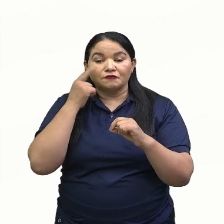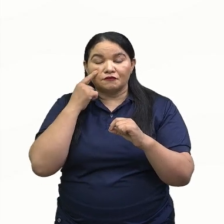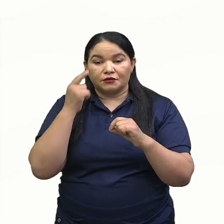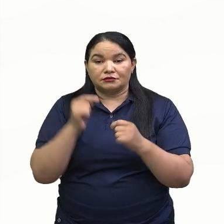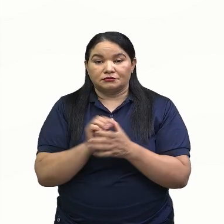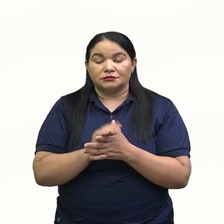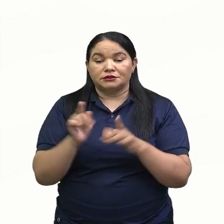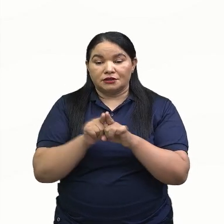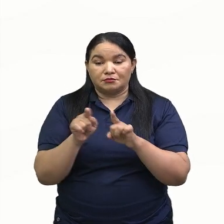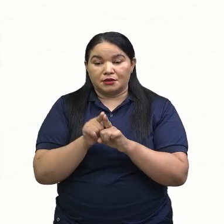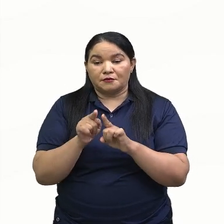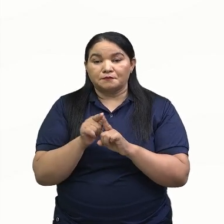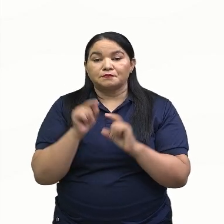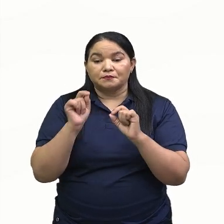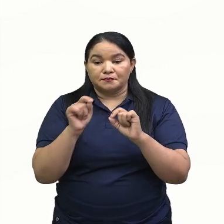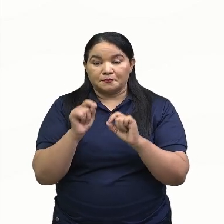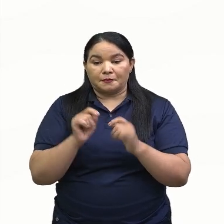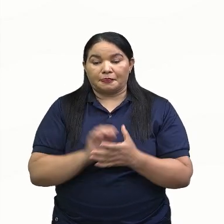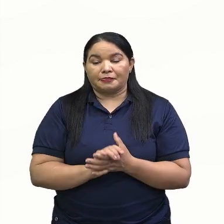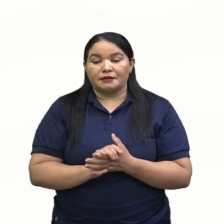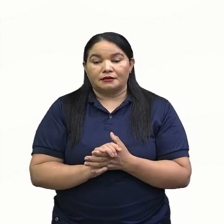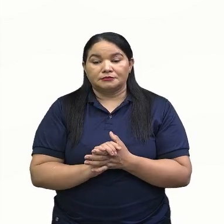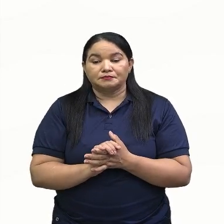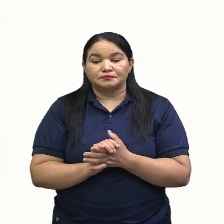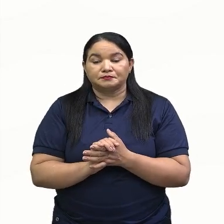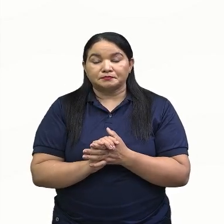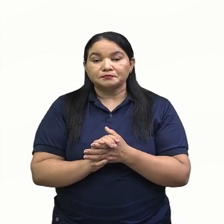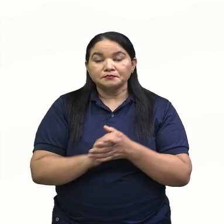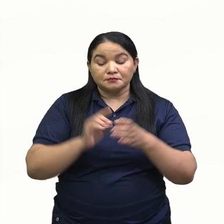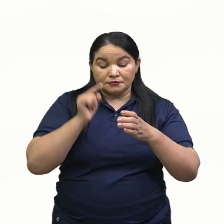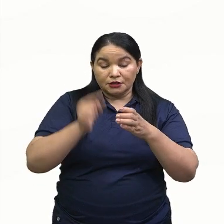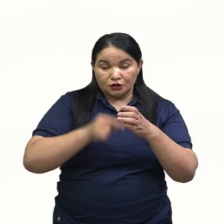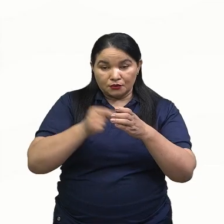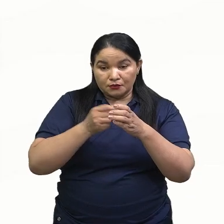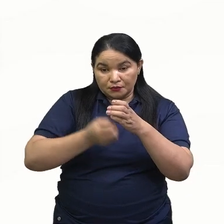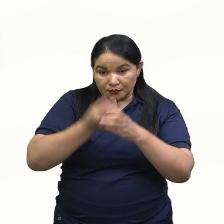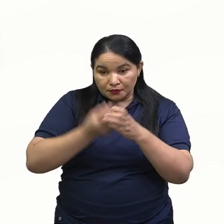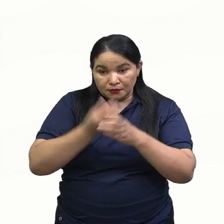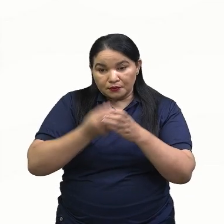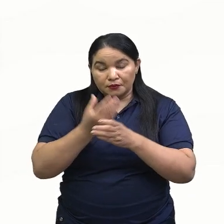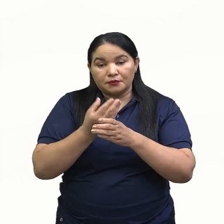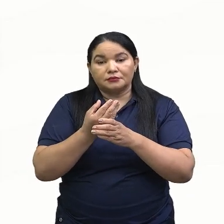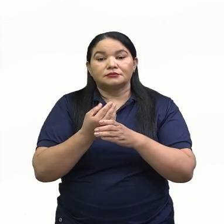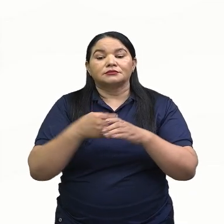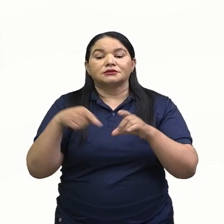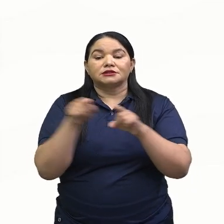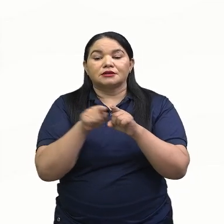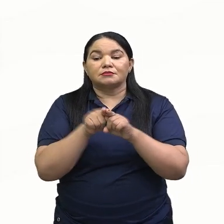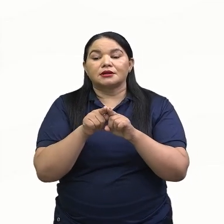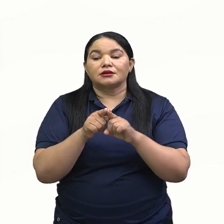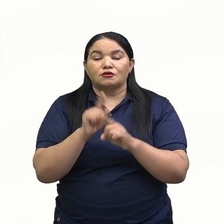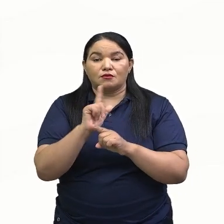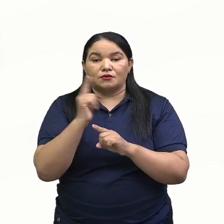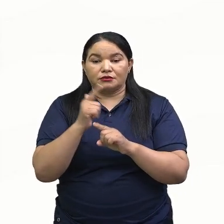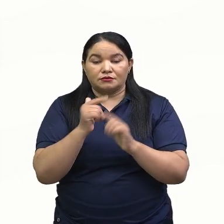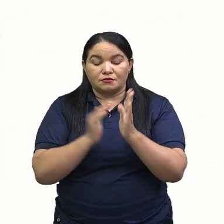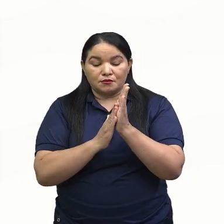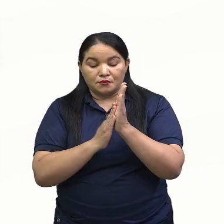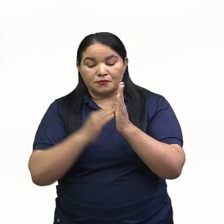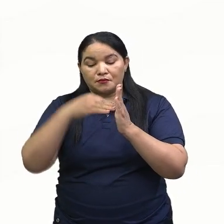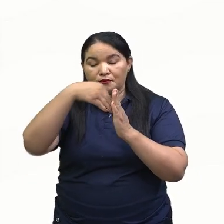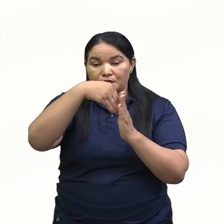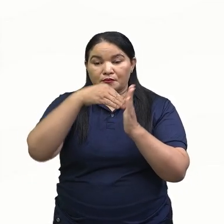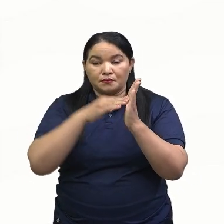do gerador e tem a chave do interruptor. Então, não esqueçam,